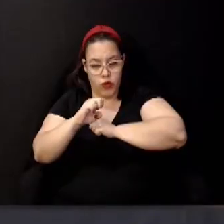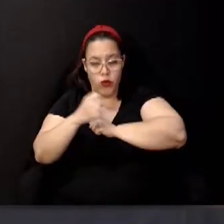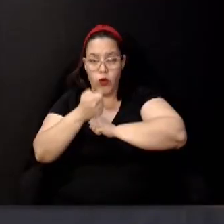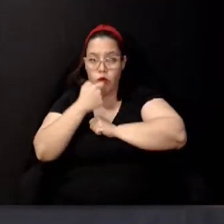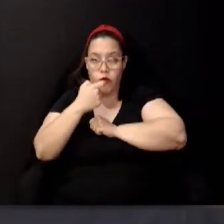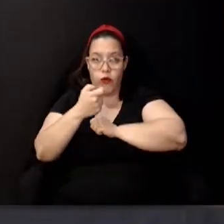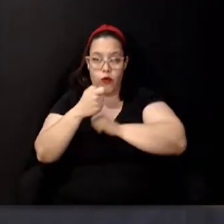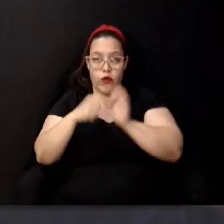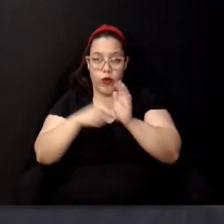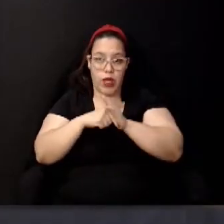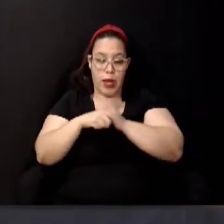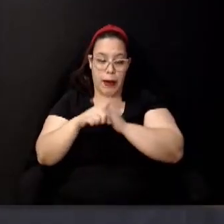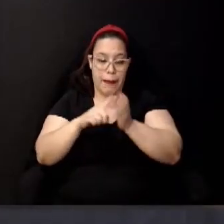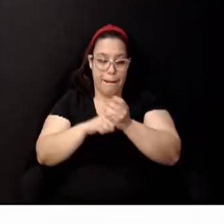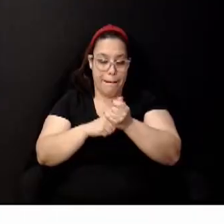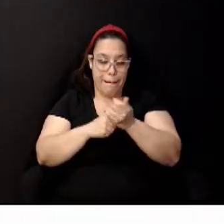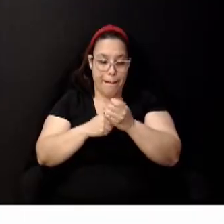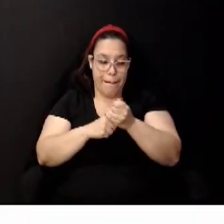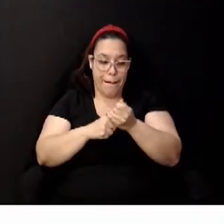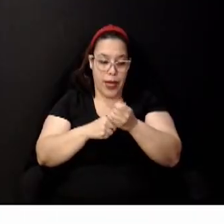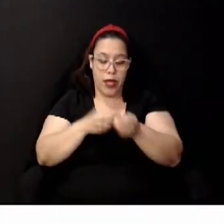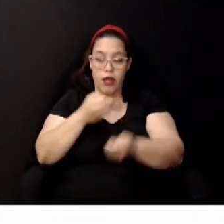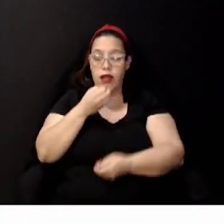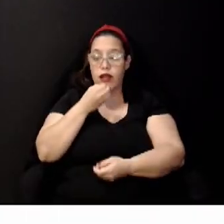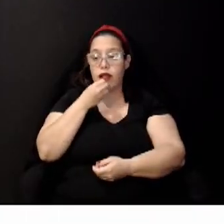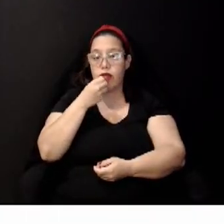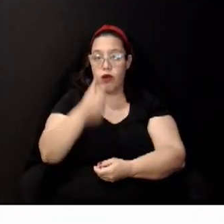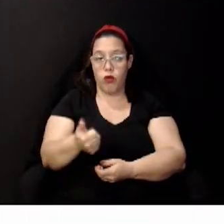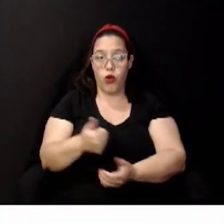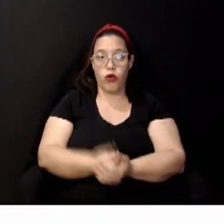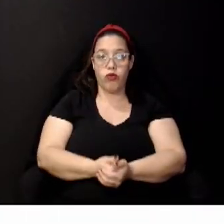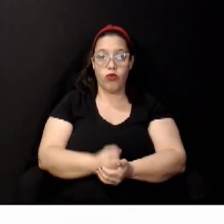outro medicamento está fazendo efeito ou não.